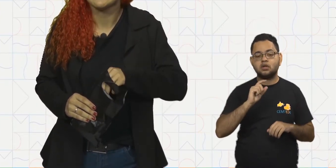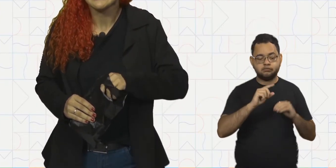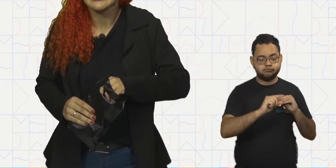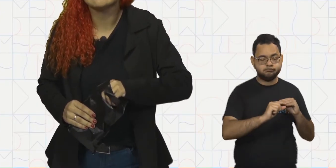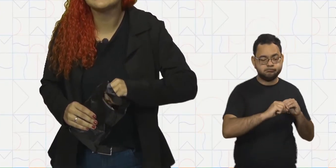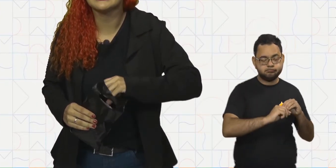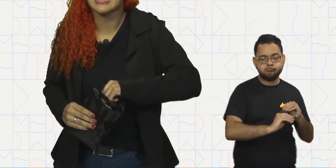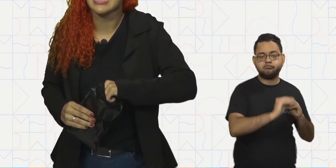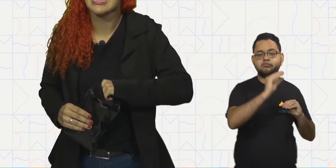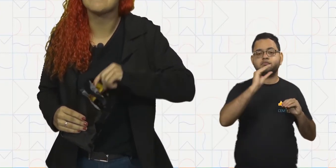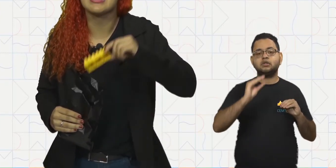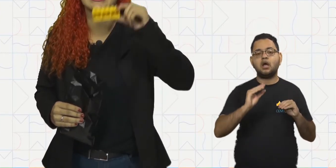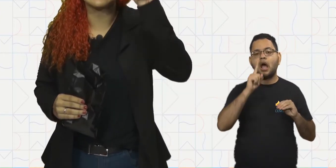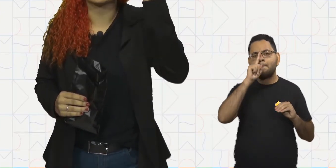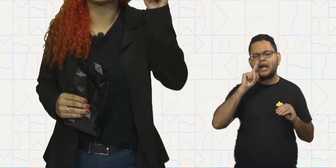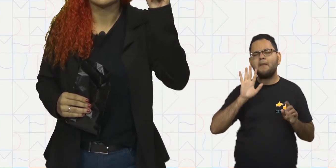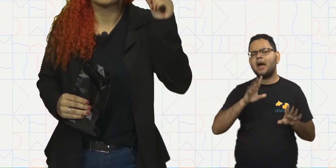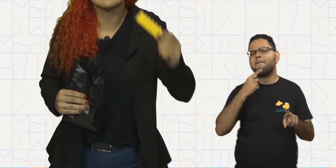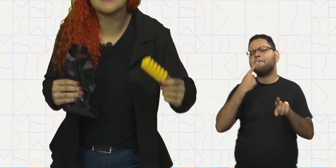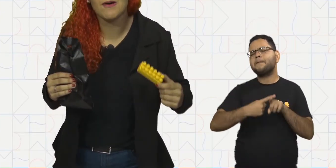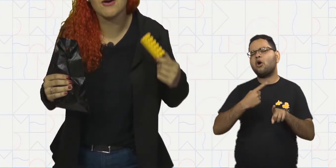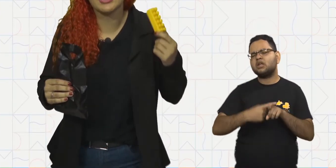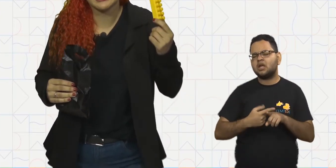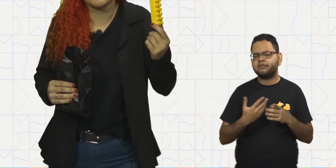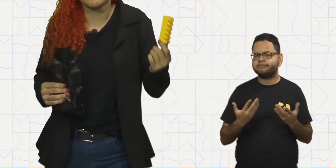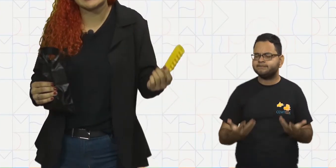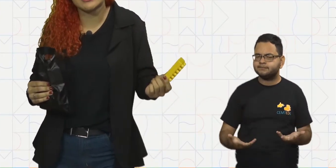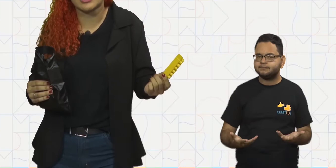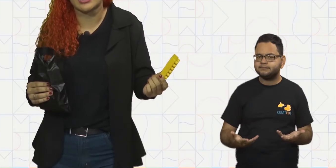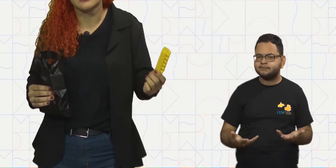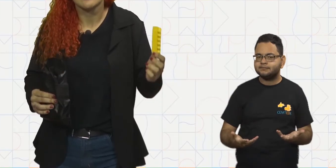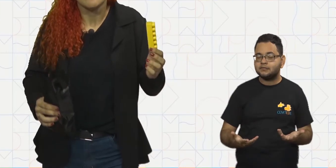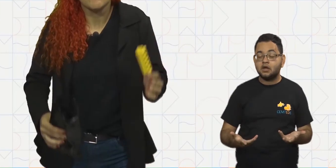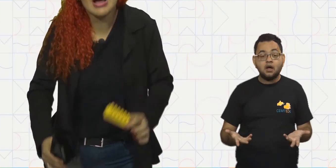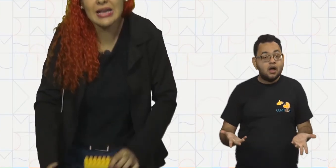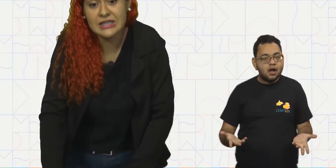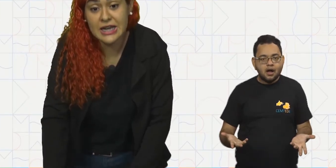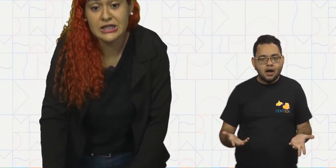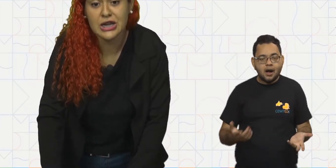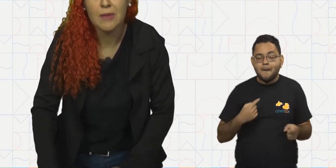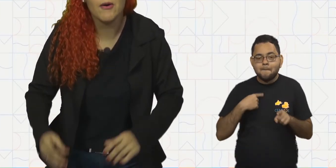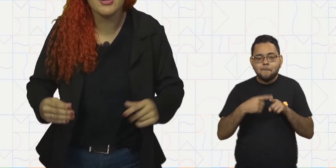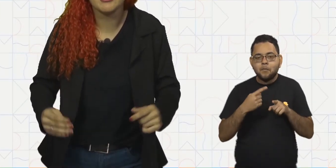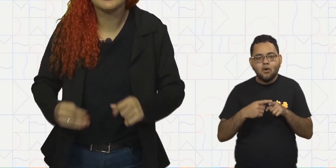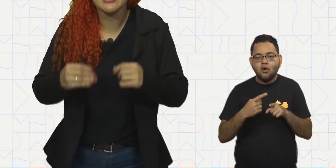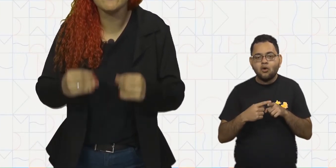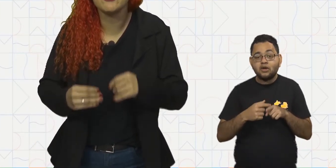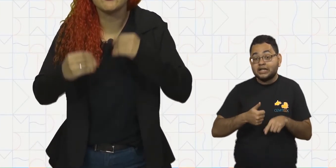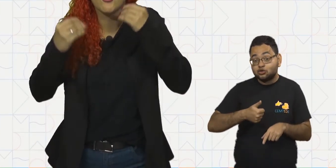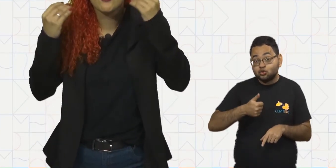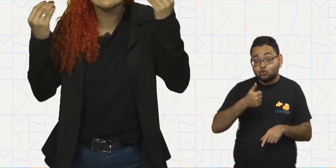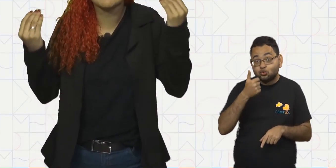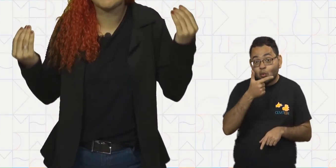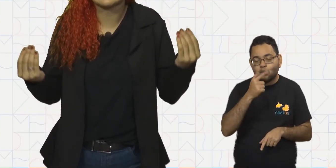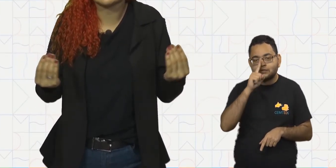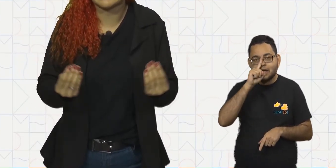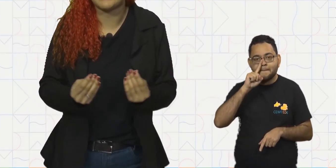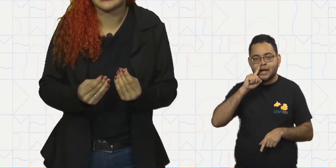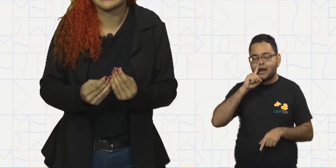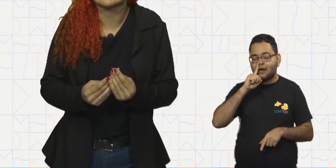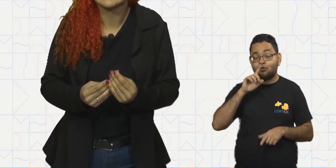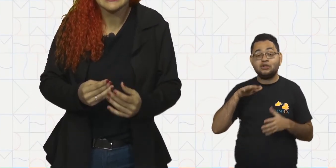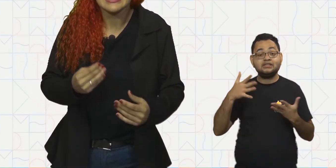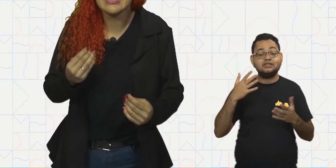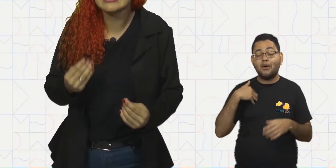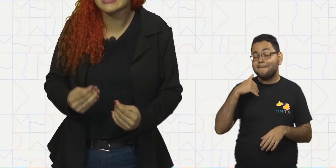provável que eu tirar amarelas mas porque professora um a gente porque eu tenho 12